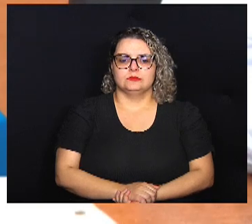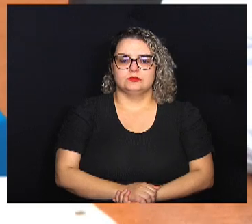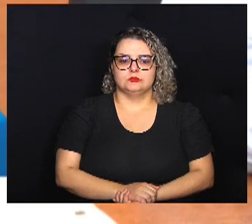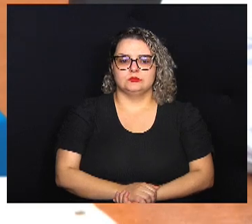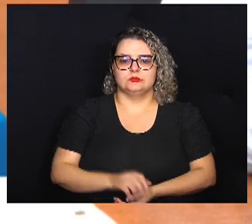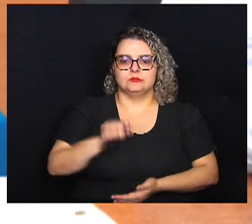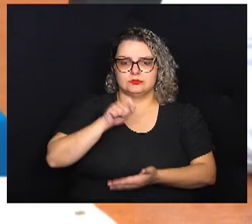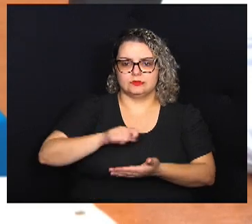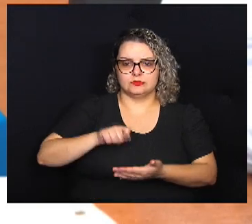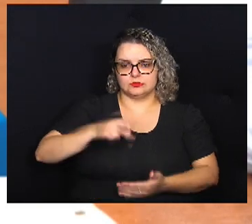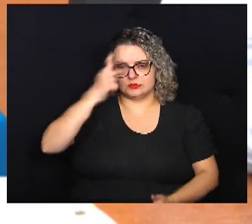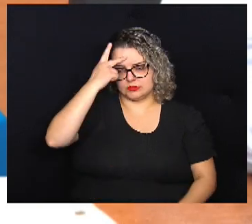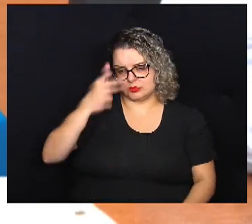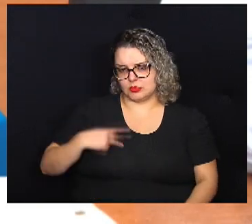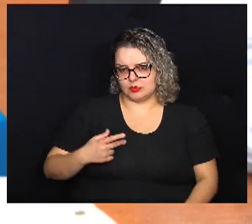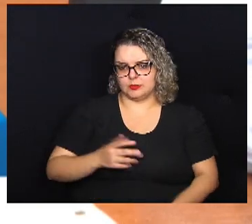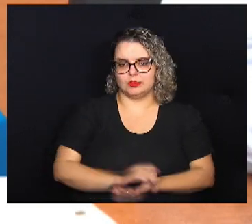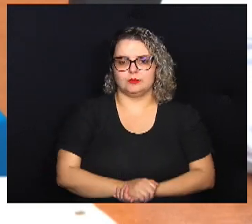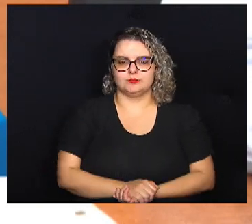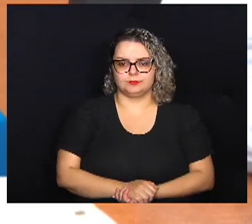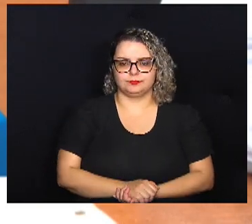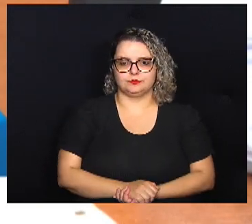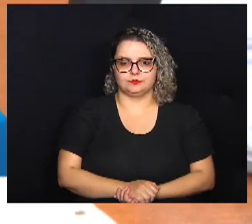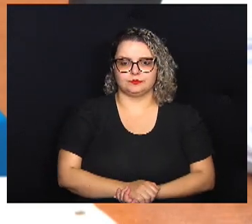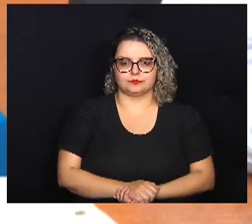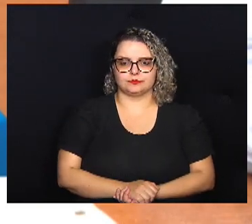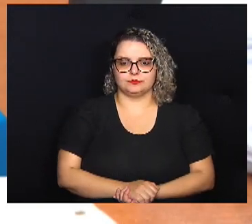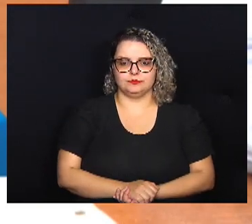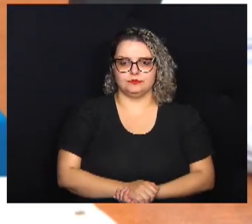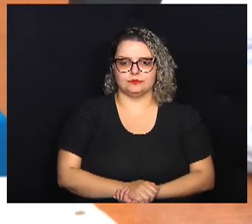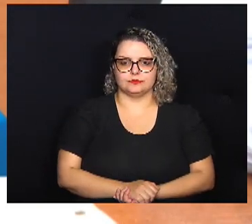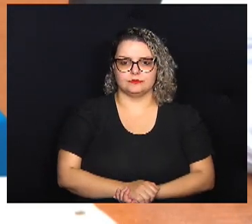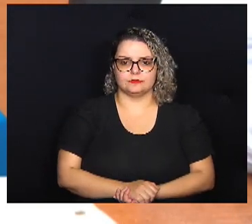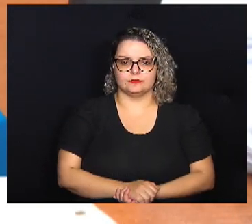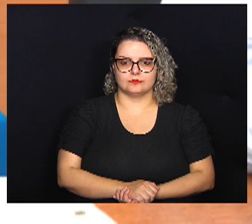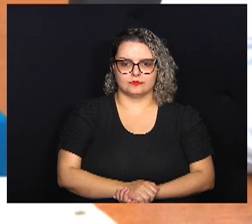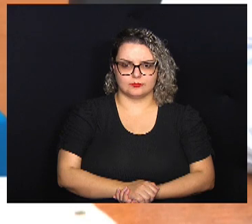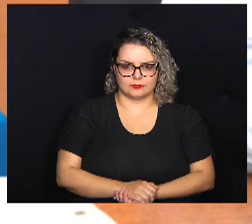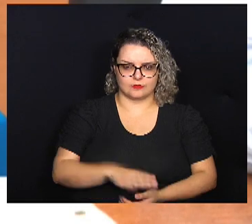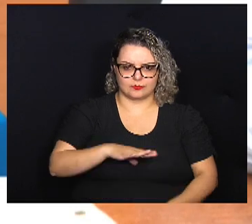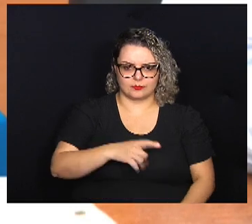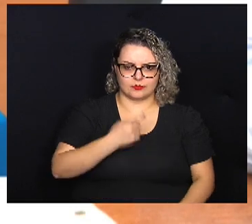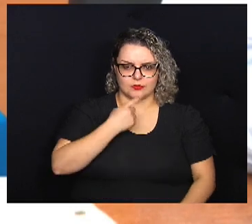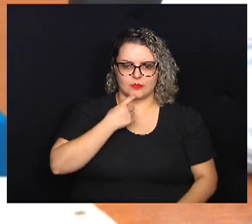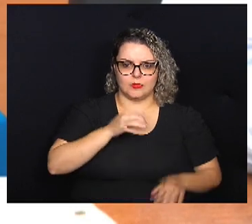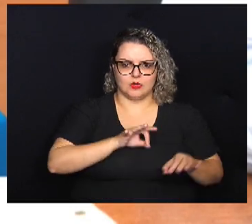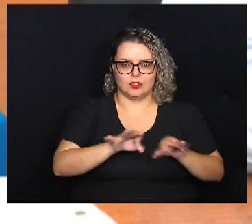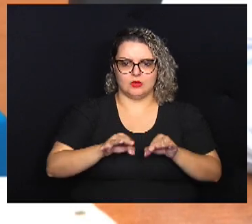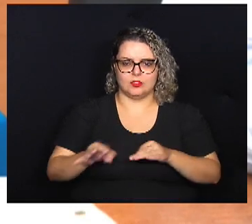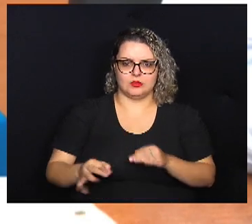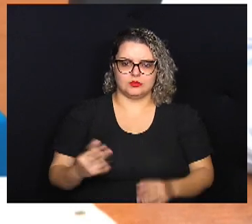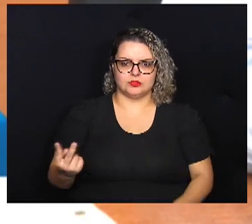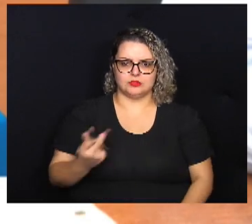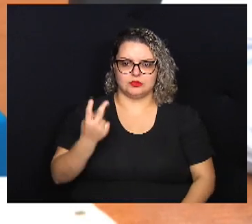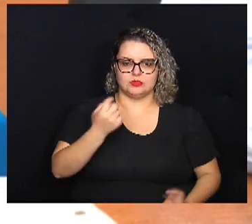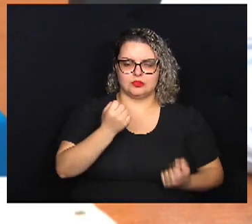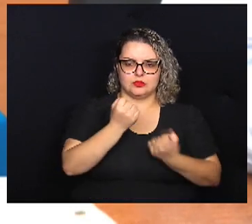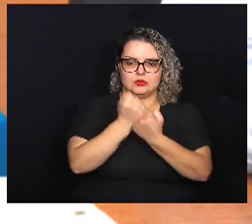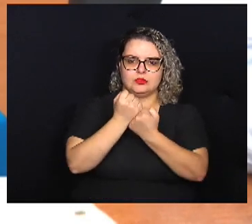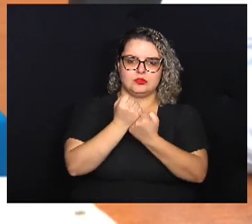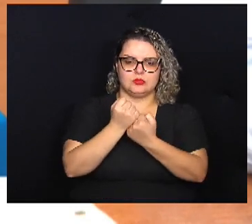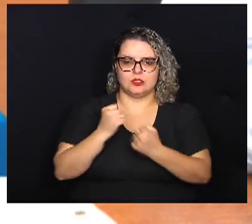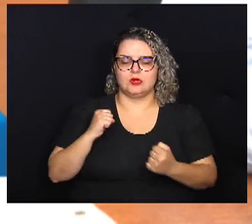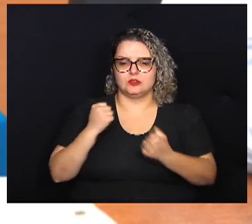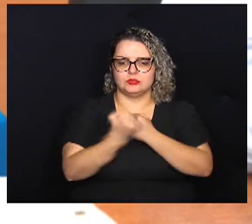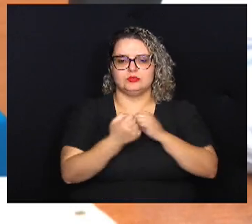236362, de minha autoria, que institui no âmbito do município de Campinas o programa de valorização e apoio aos